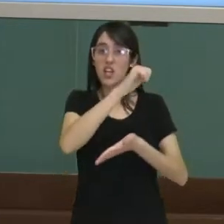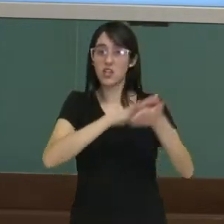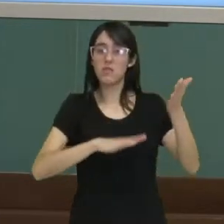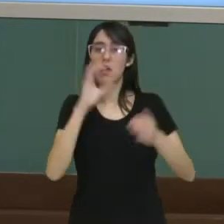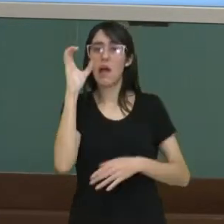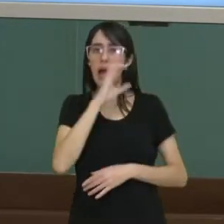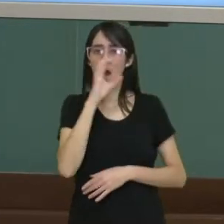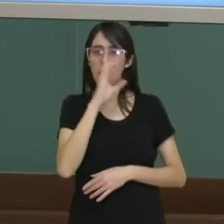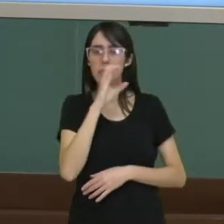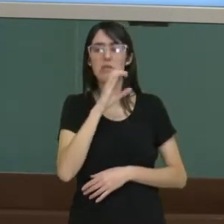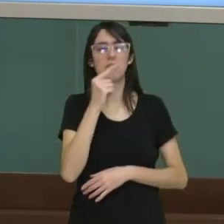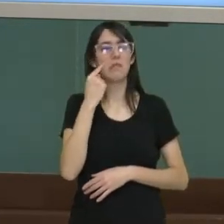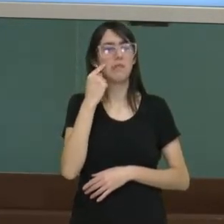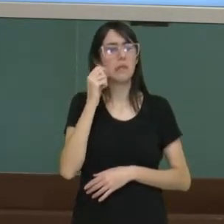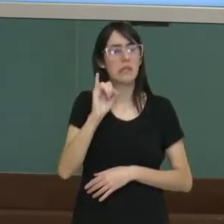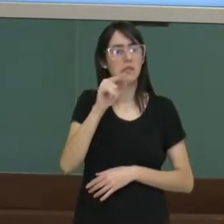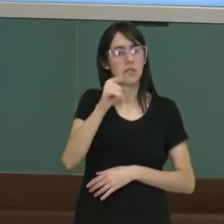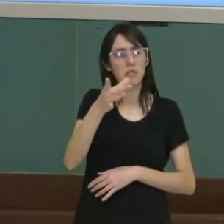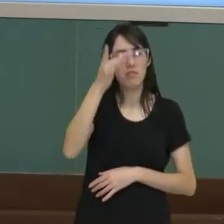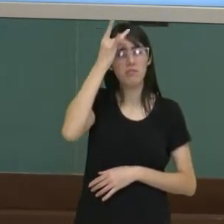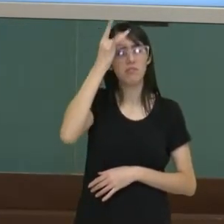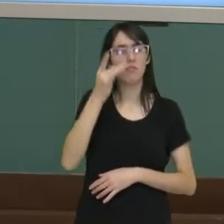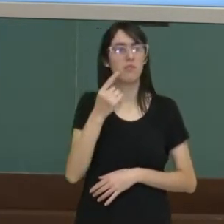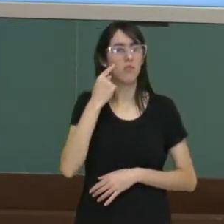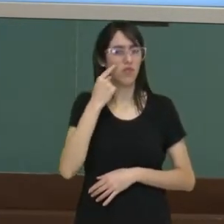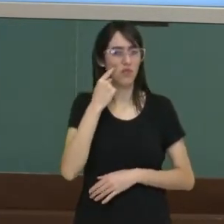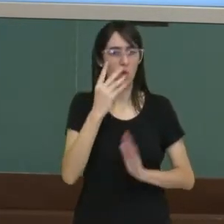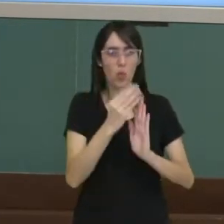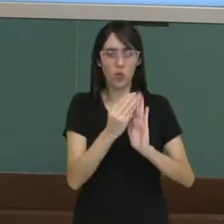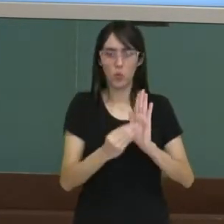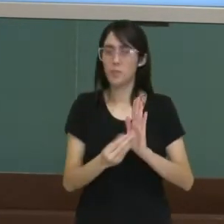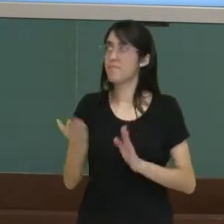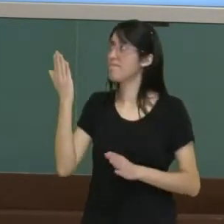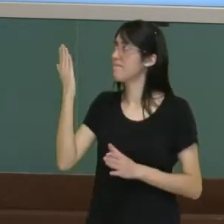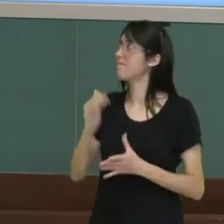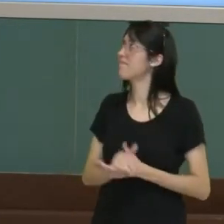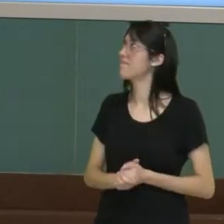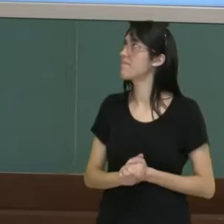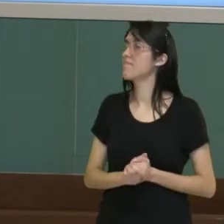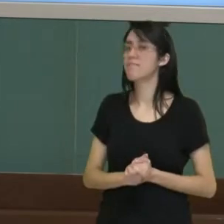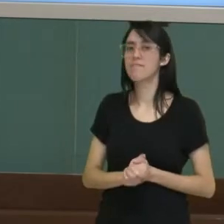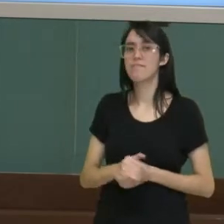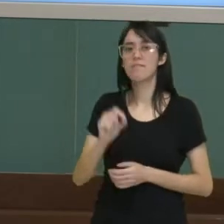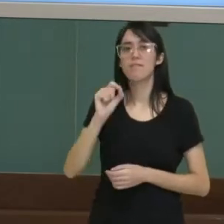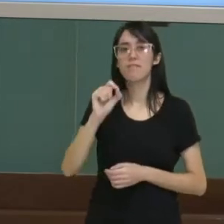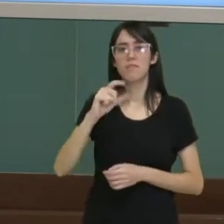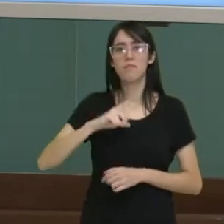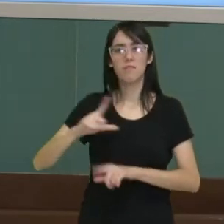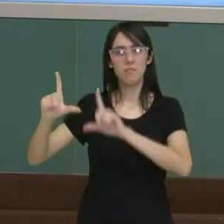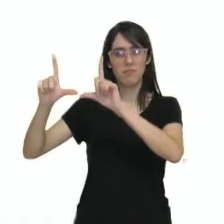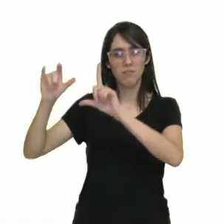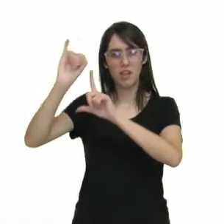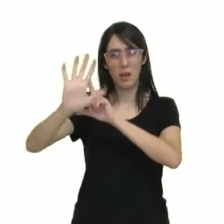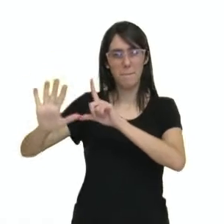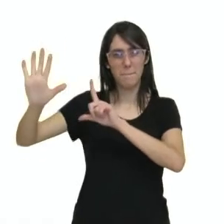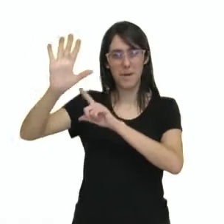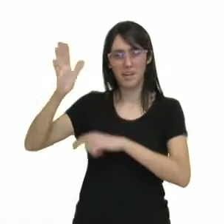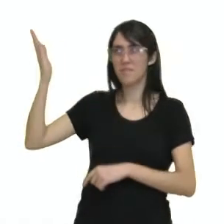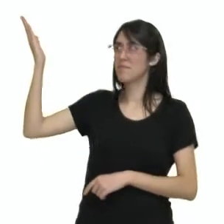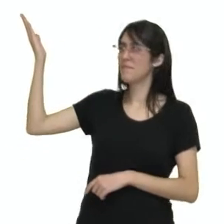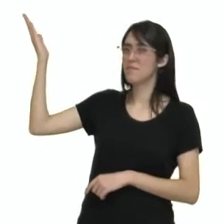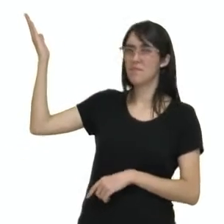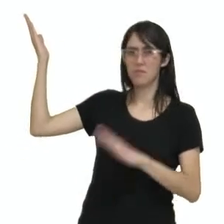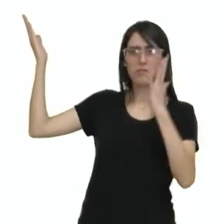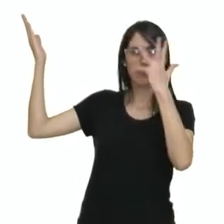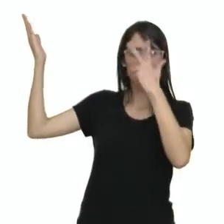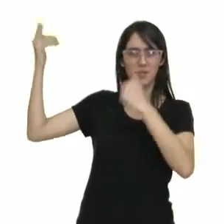rapidinho para ver se a gente está pegando, se a gente está entendendo o que está acontecendo nessa aula. Vamos ler aqui uma mensagem que está neste cartaz bonitão, com o rosto